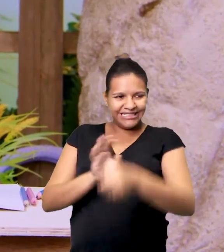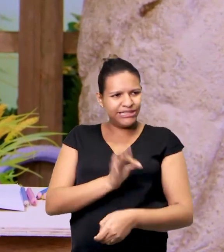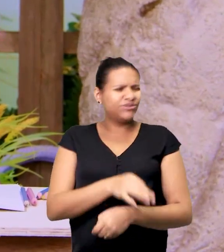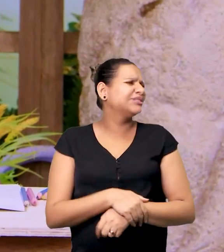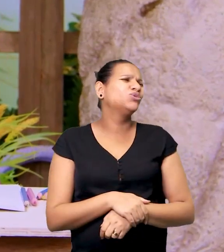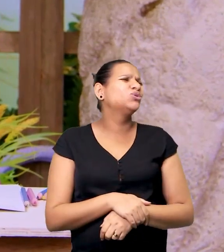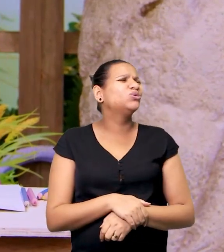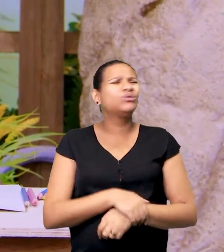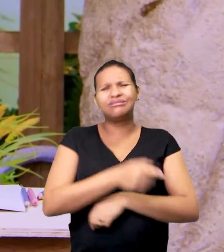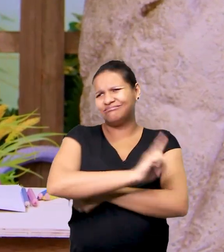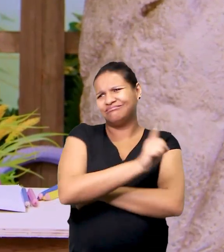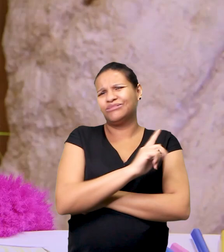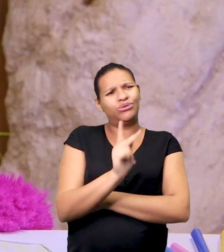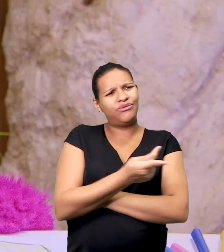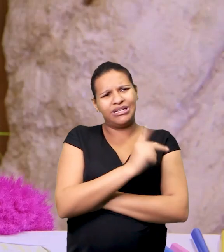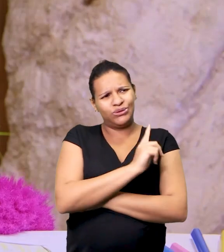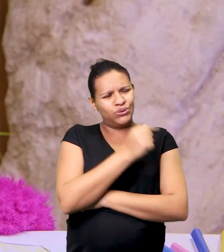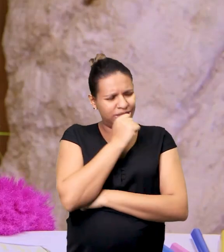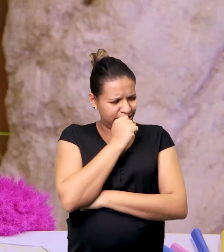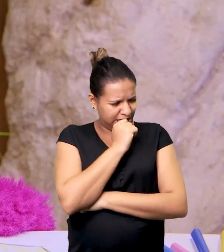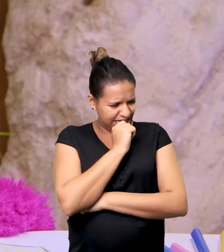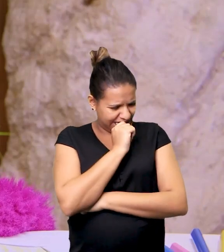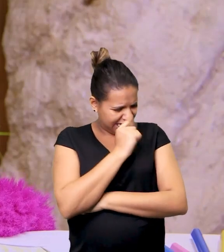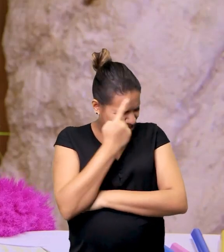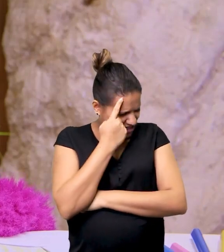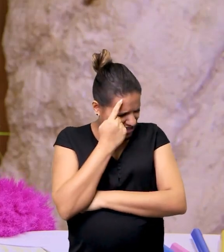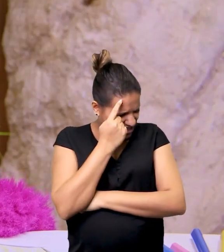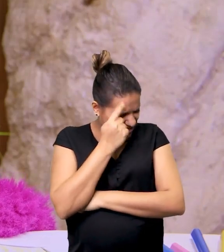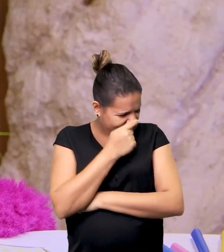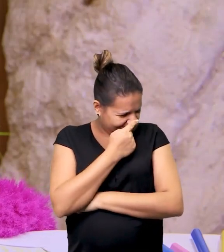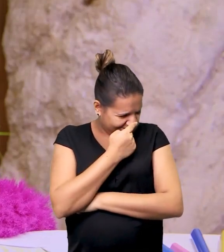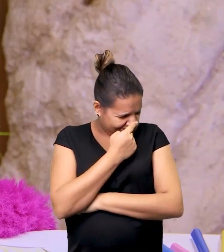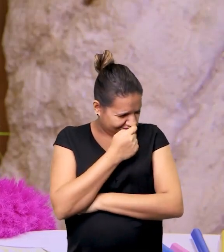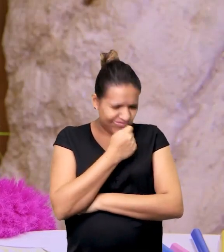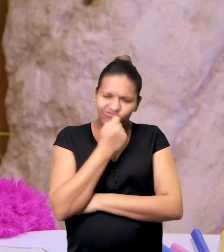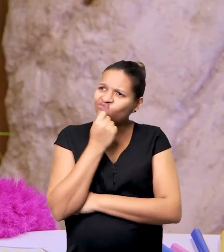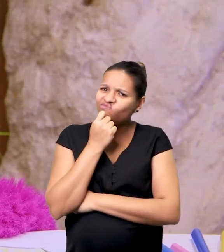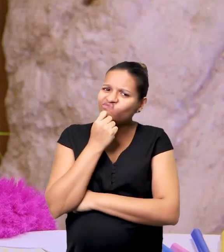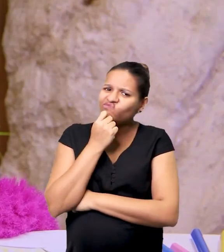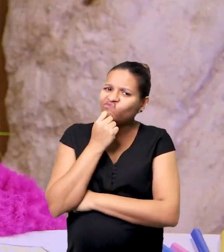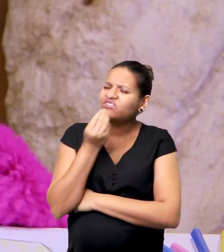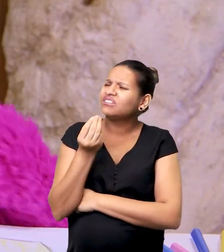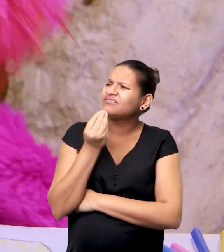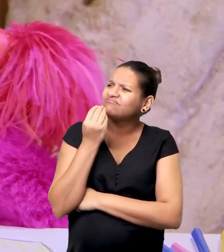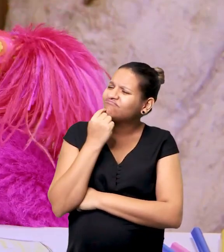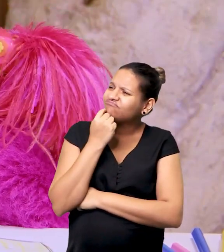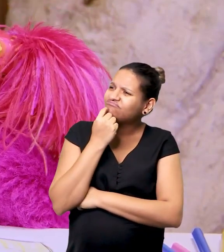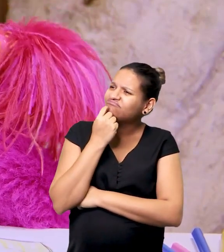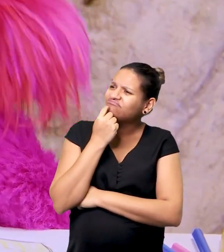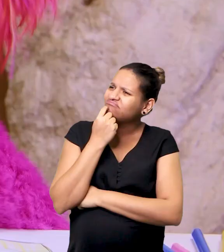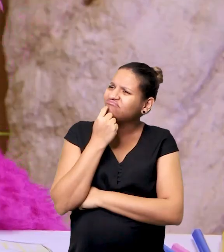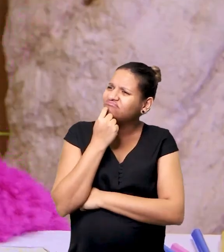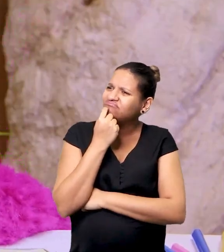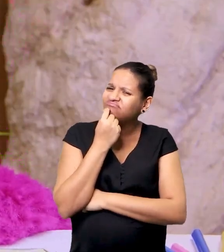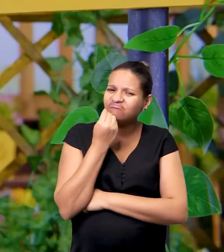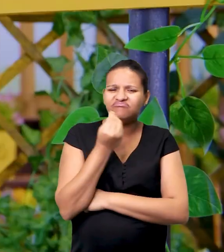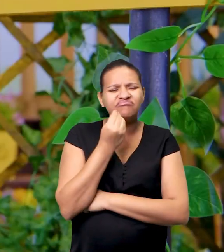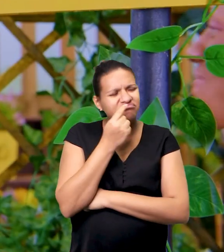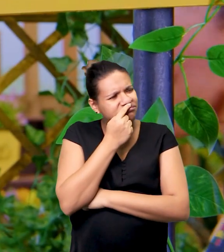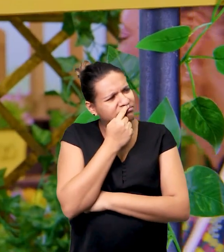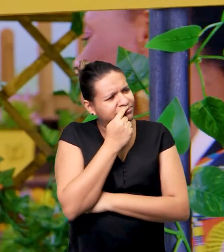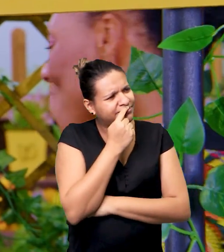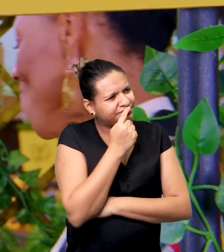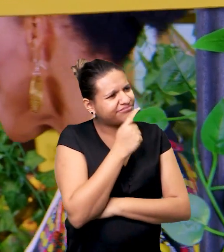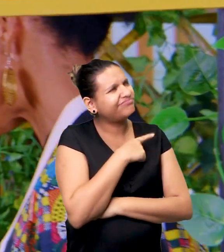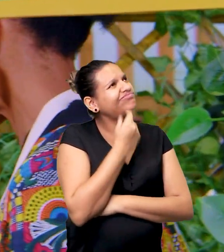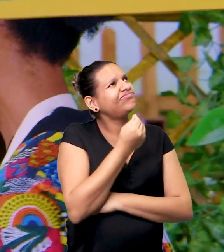Não, peraí, ainda não. Não é isso, não é isso. Deixa eu pensar. Ai, que... Niara passa por um portal escrito Vila